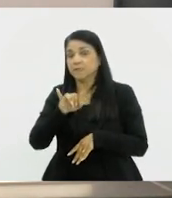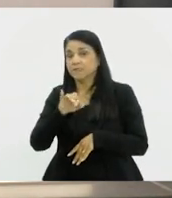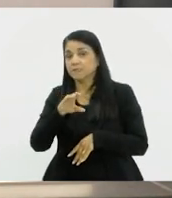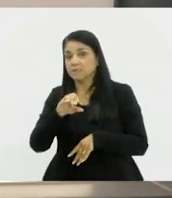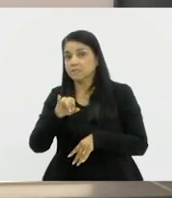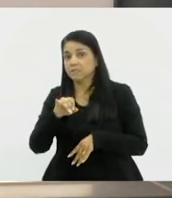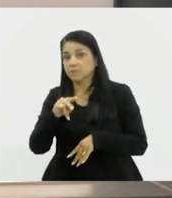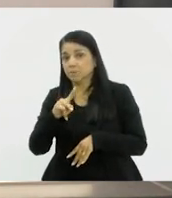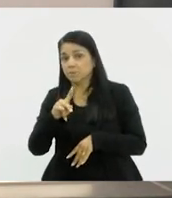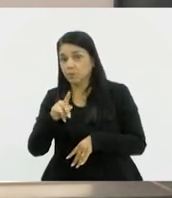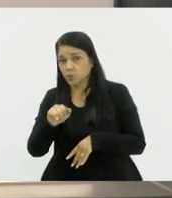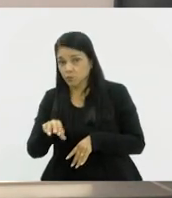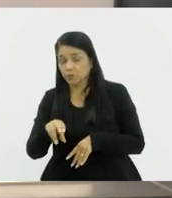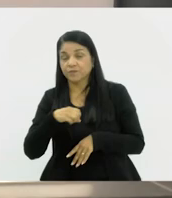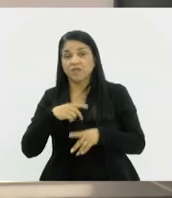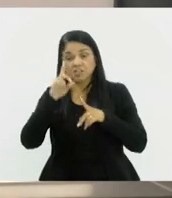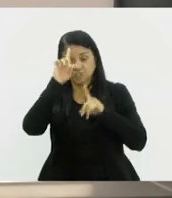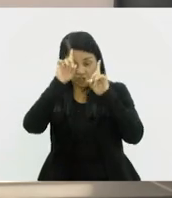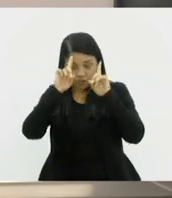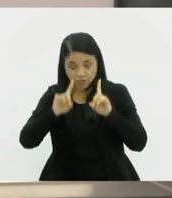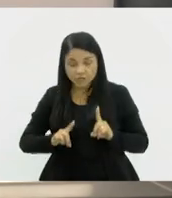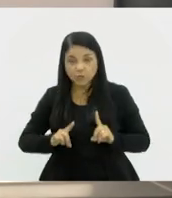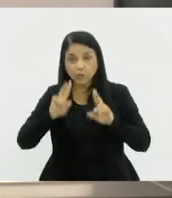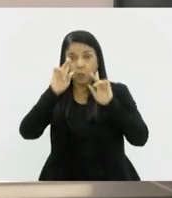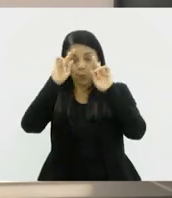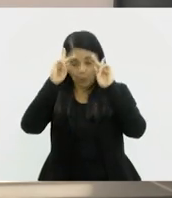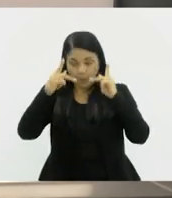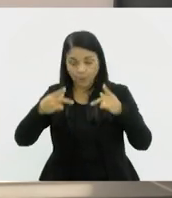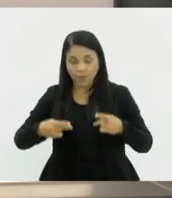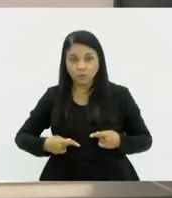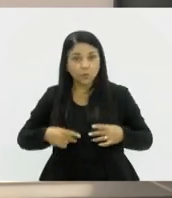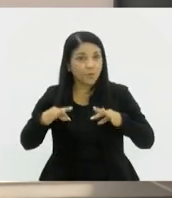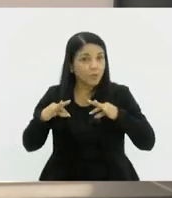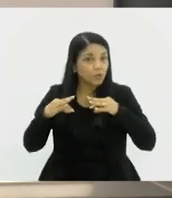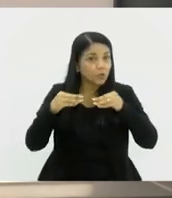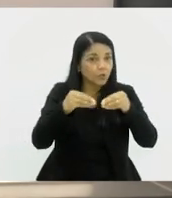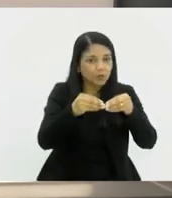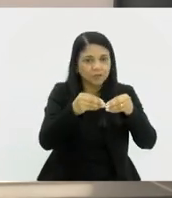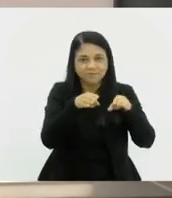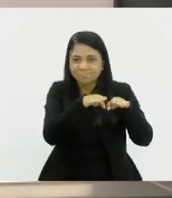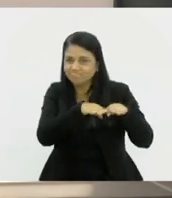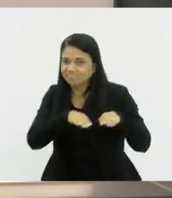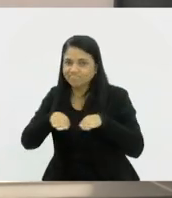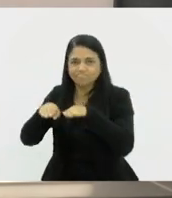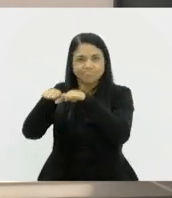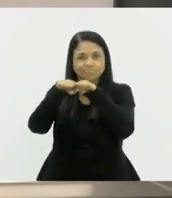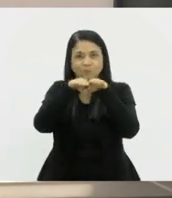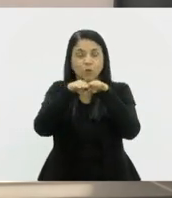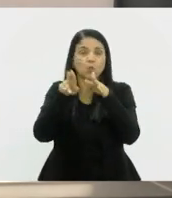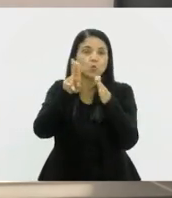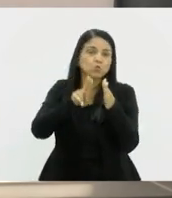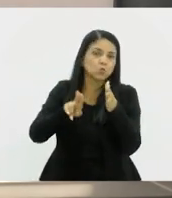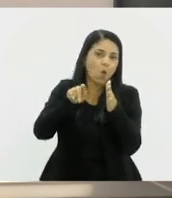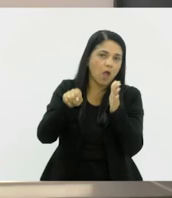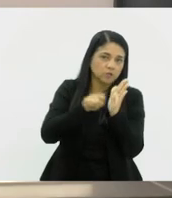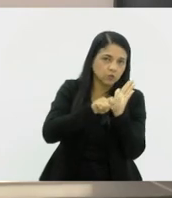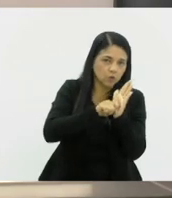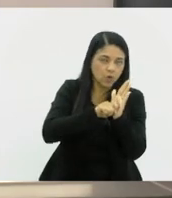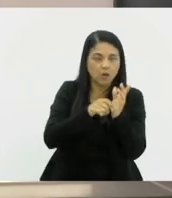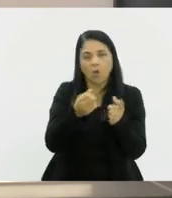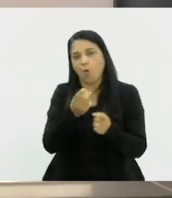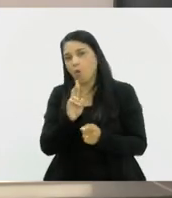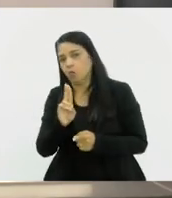dignidade humana que é para todas as pessoas sem distinção queer seja usuário ou não de